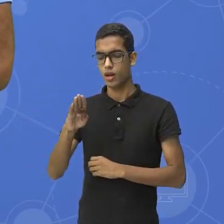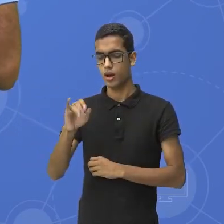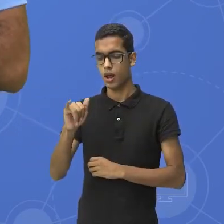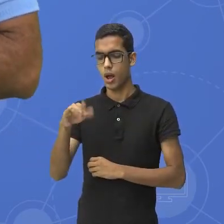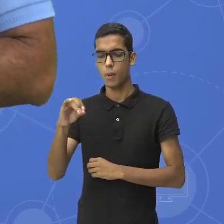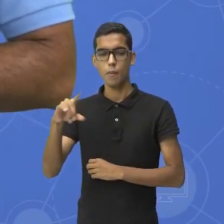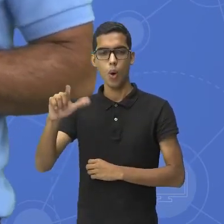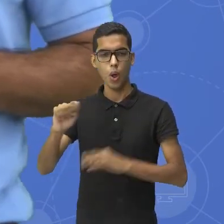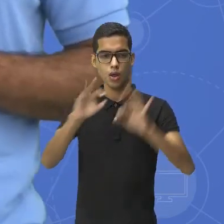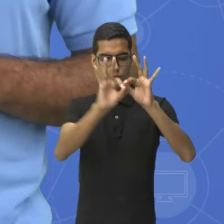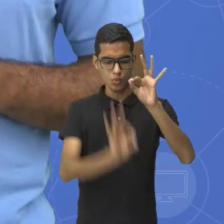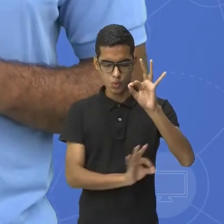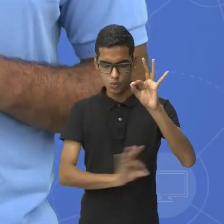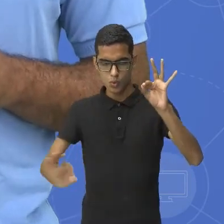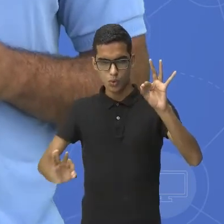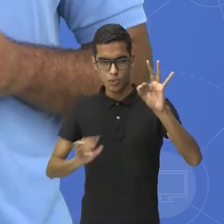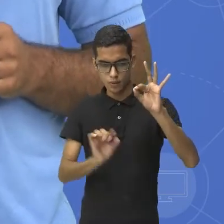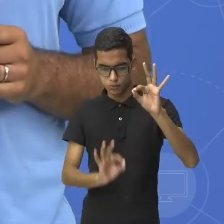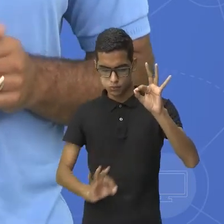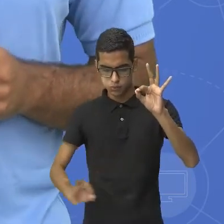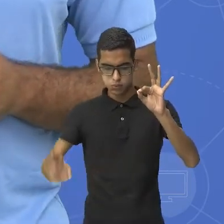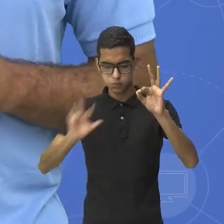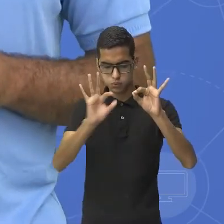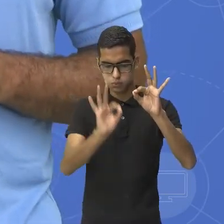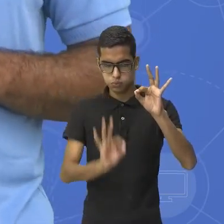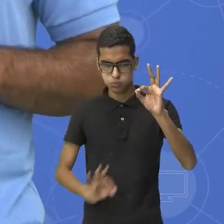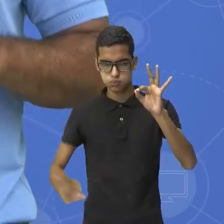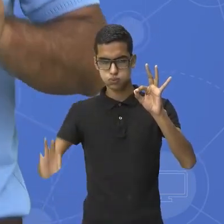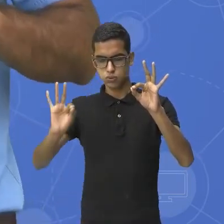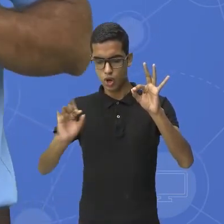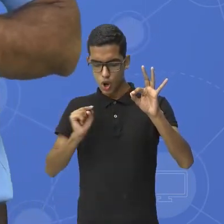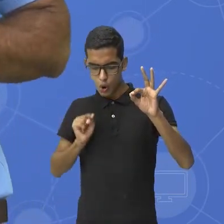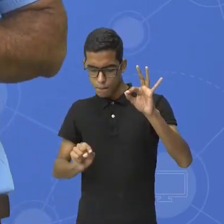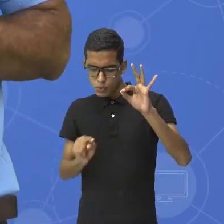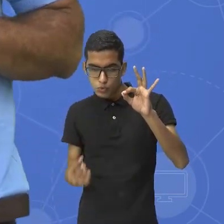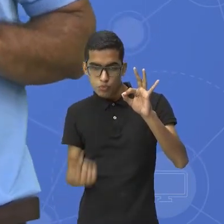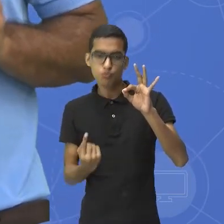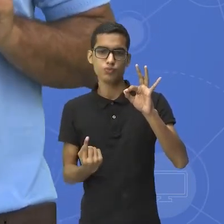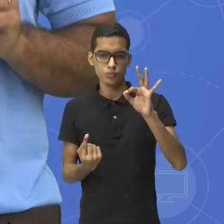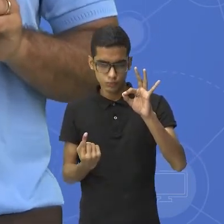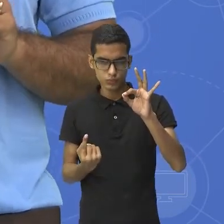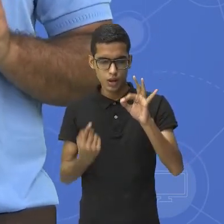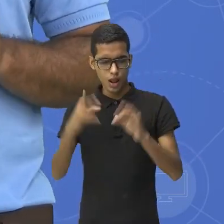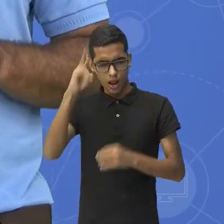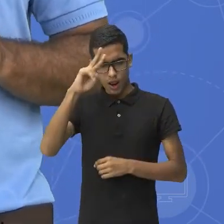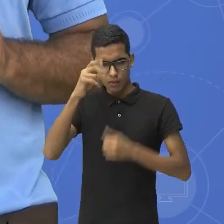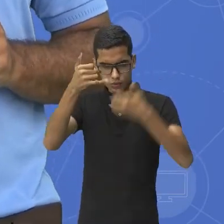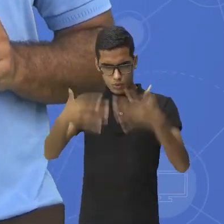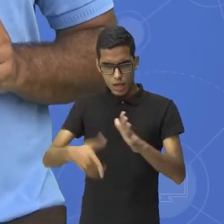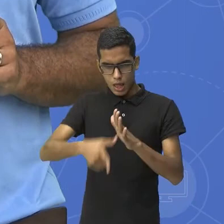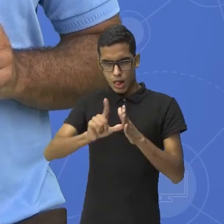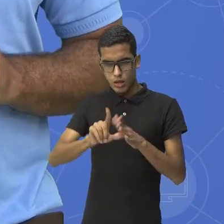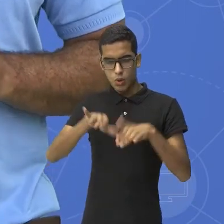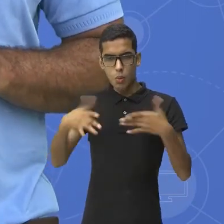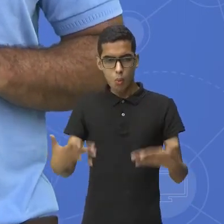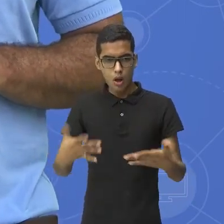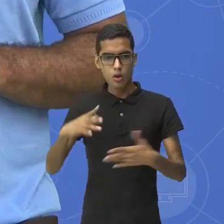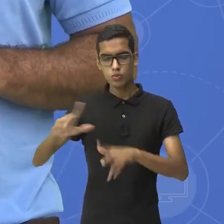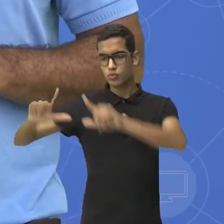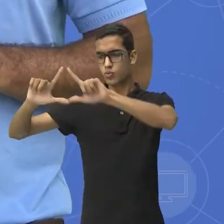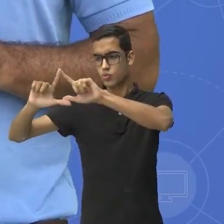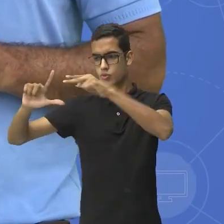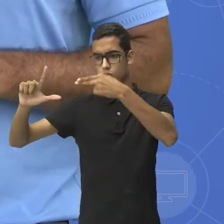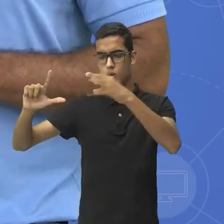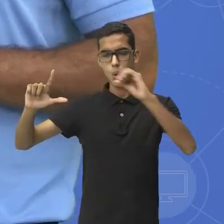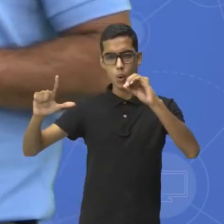eixo x num único ponto. Lembra que eu falei para vocês que quando o delta for igual a zero, nós teremos apenas uma única resposta,